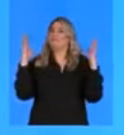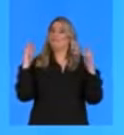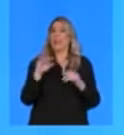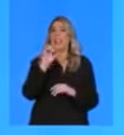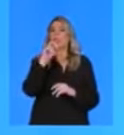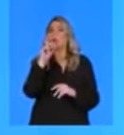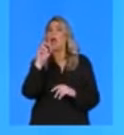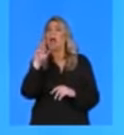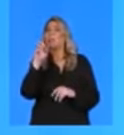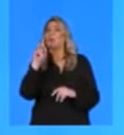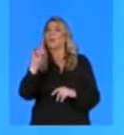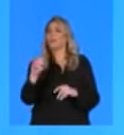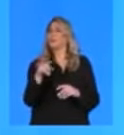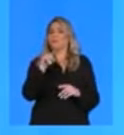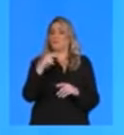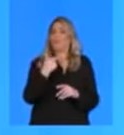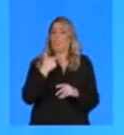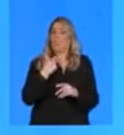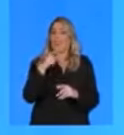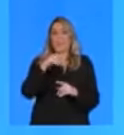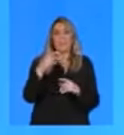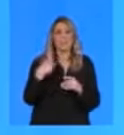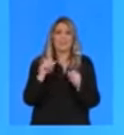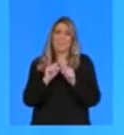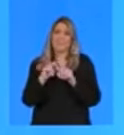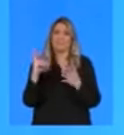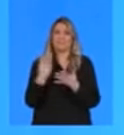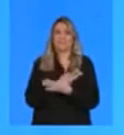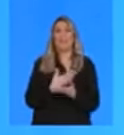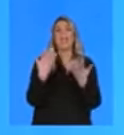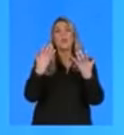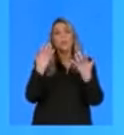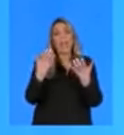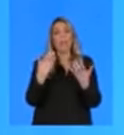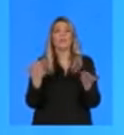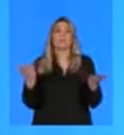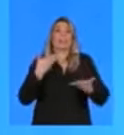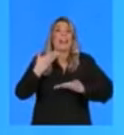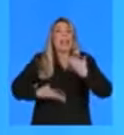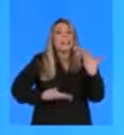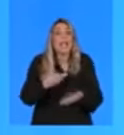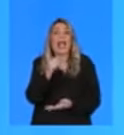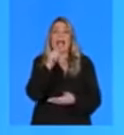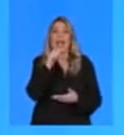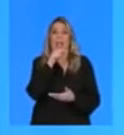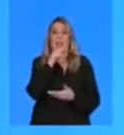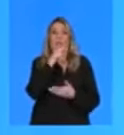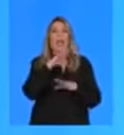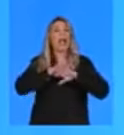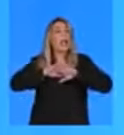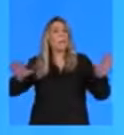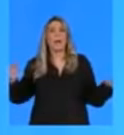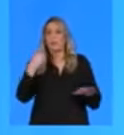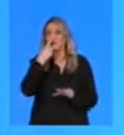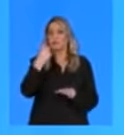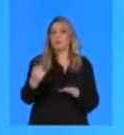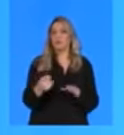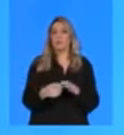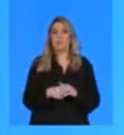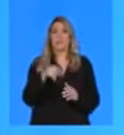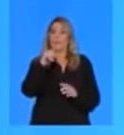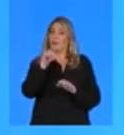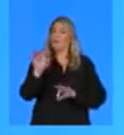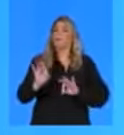saneamento eu quero sim eu quero colocar todo esgoto em Canado no meu governo quem vai entrar pelo cano vai ser o